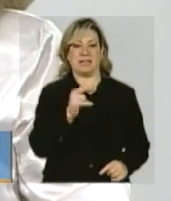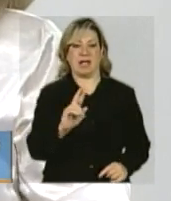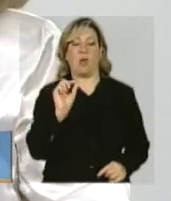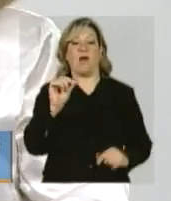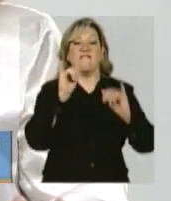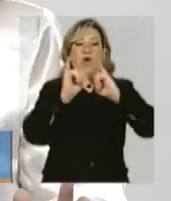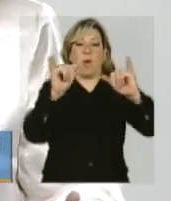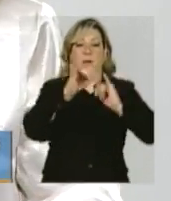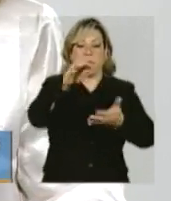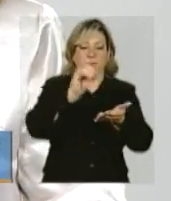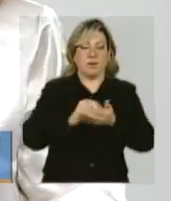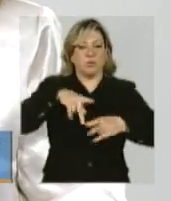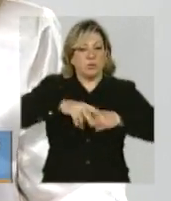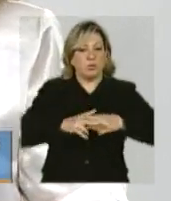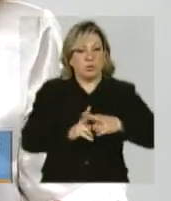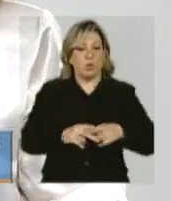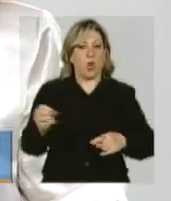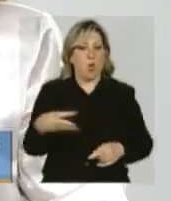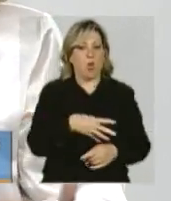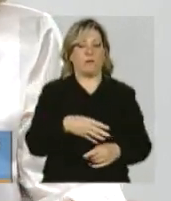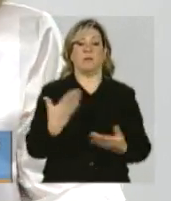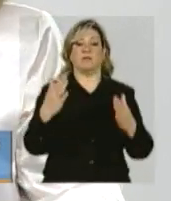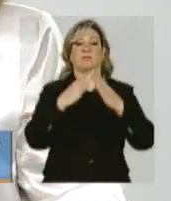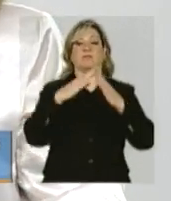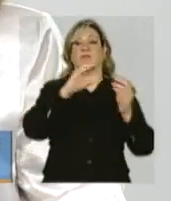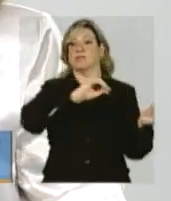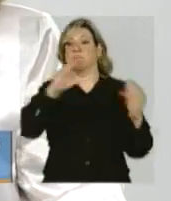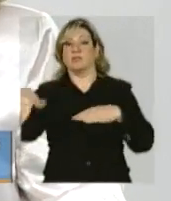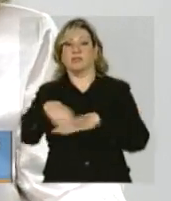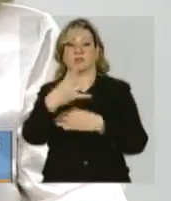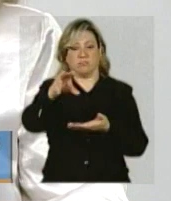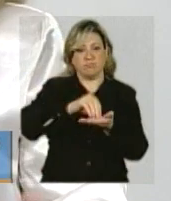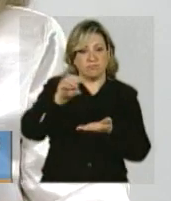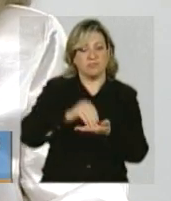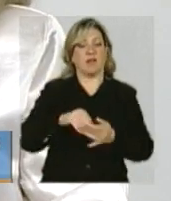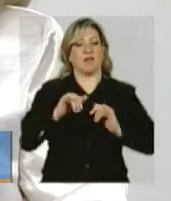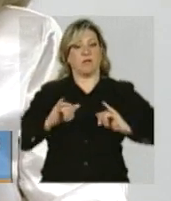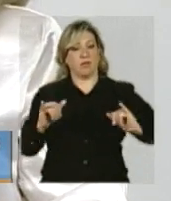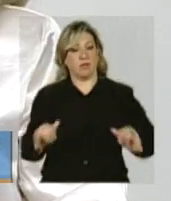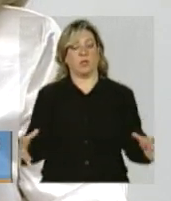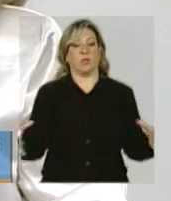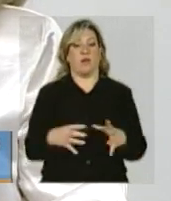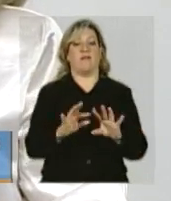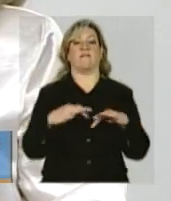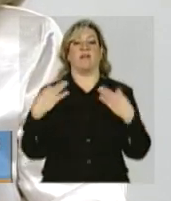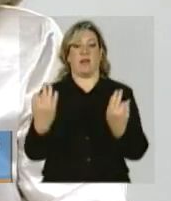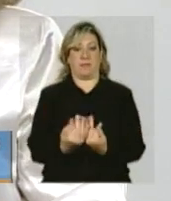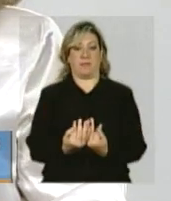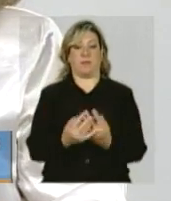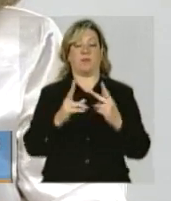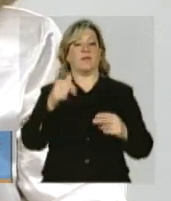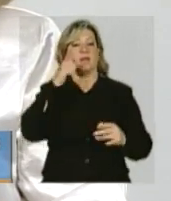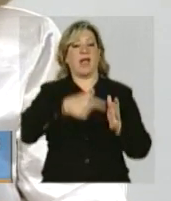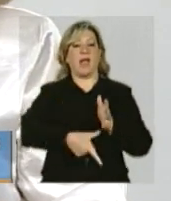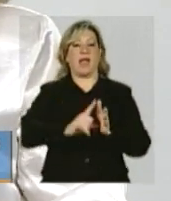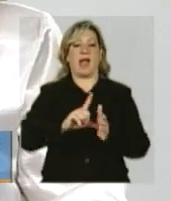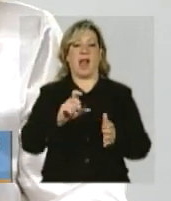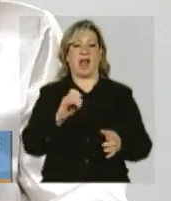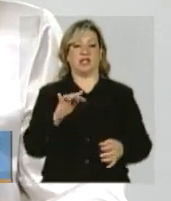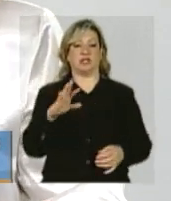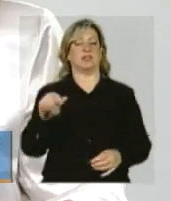cadastral. Então, temos essas duas formas. Precisamos incluir as famílias e, como disse nossa diretora Letícia no bloco